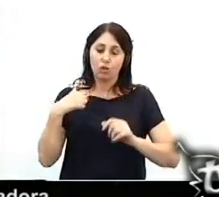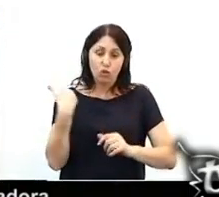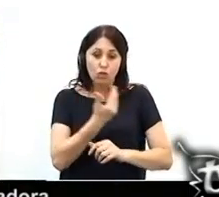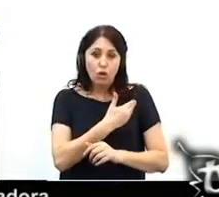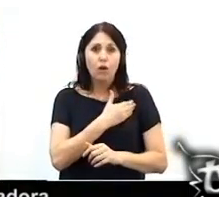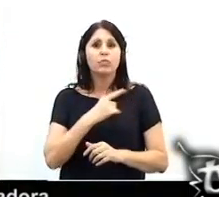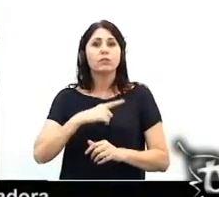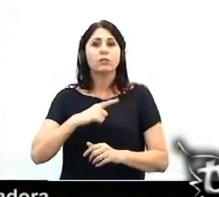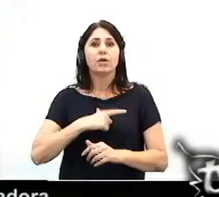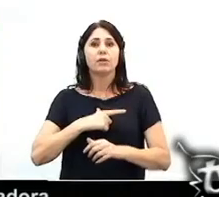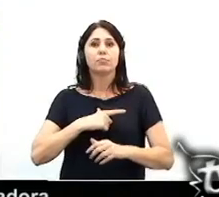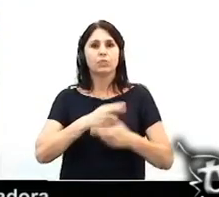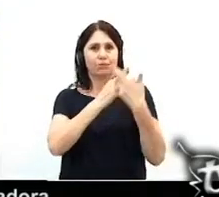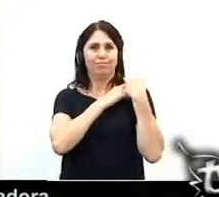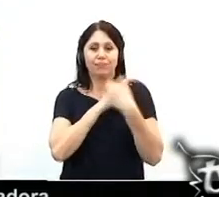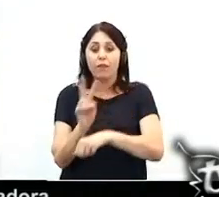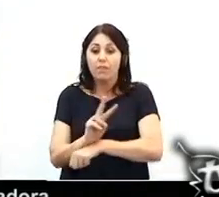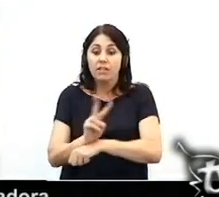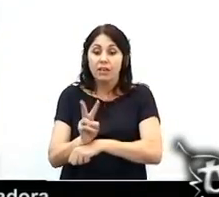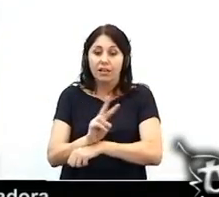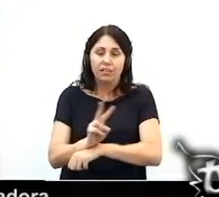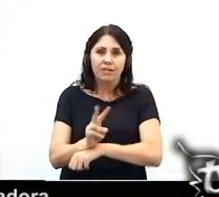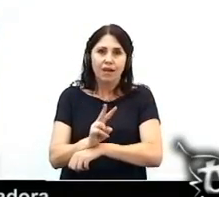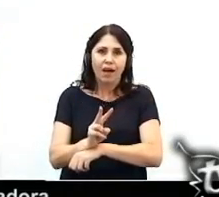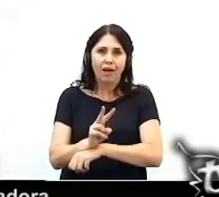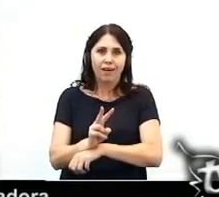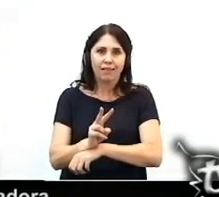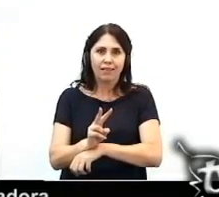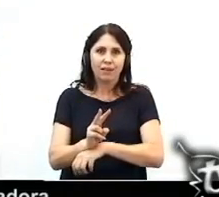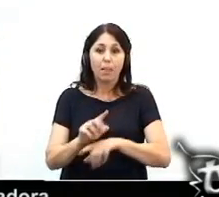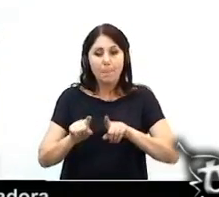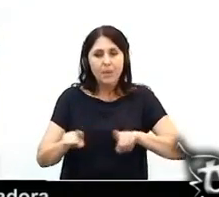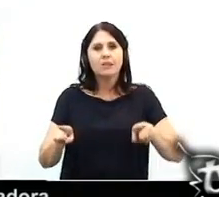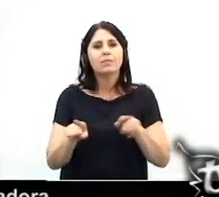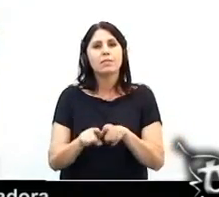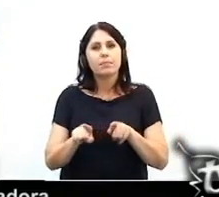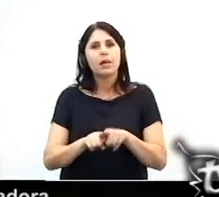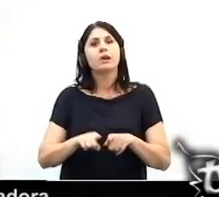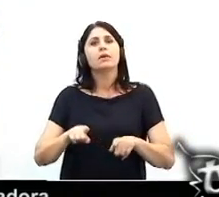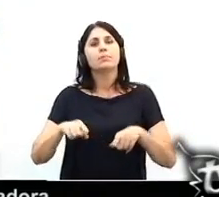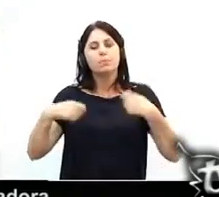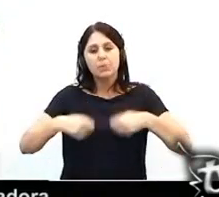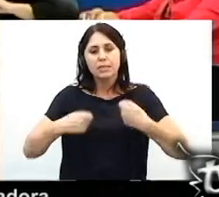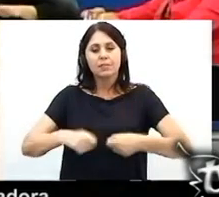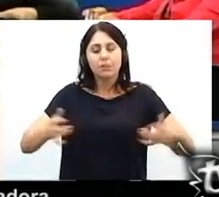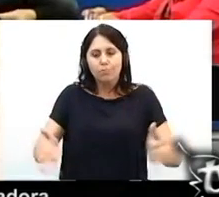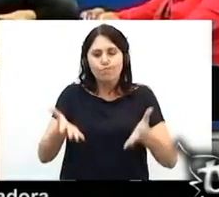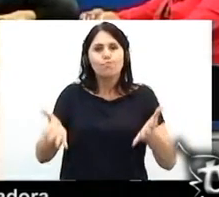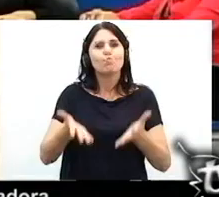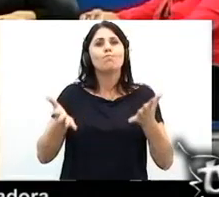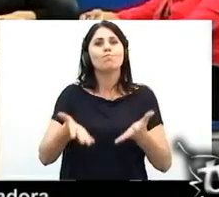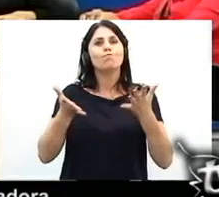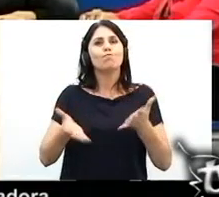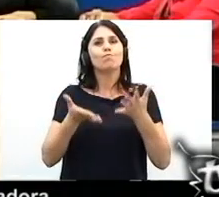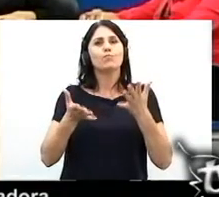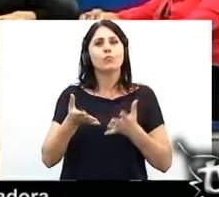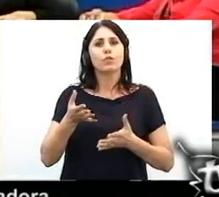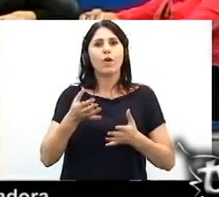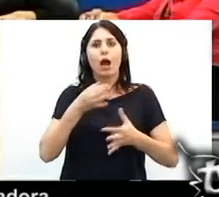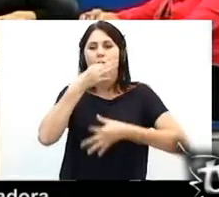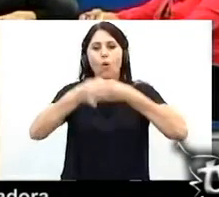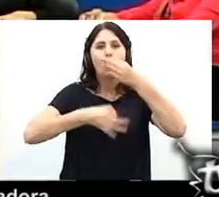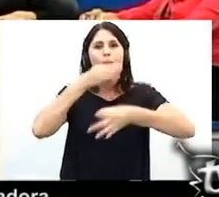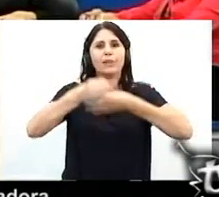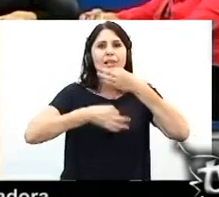porque esse é o nosso papel, né? E o Legislativo, ele não pode ficar afastado disso, não pode, enquanto fiscalizadores